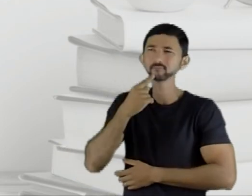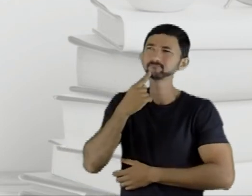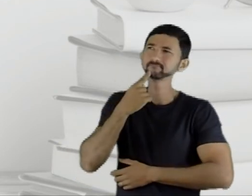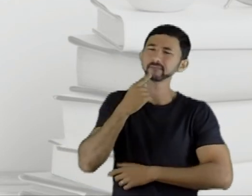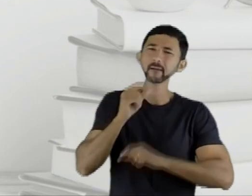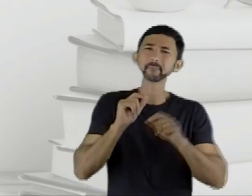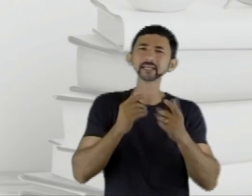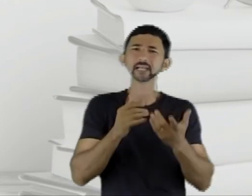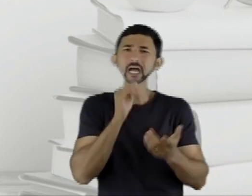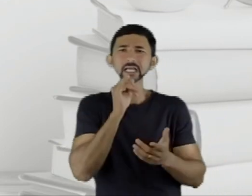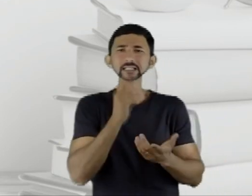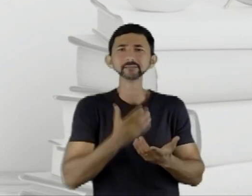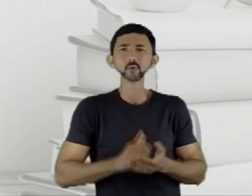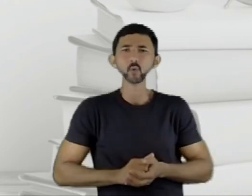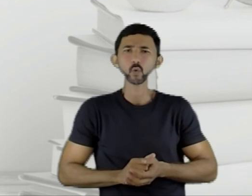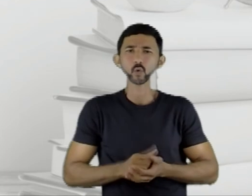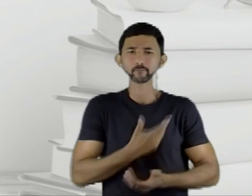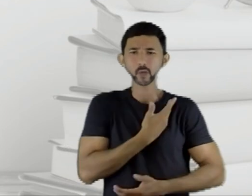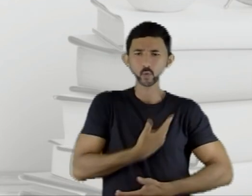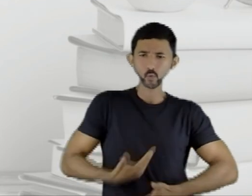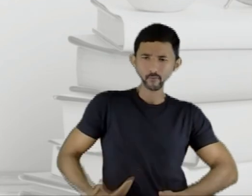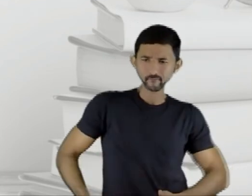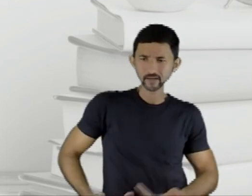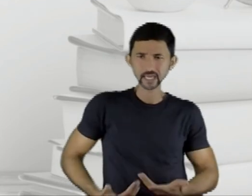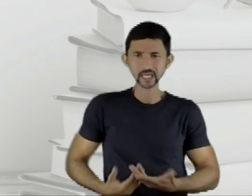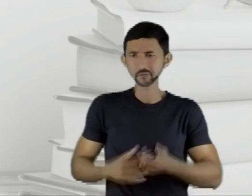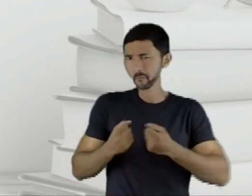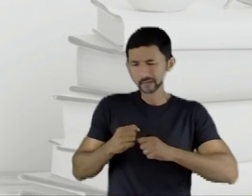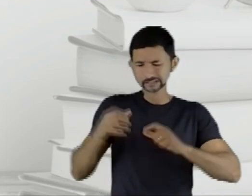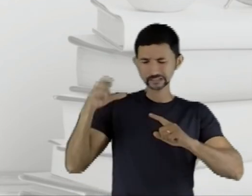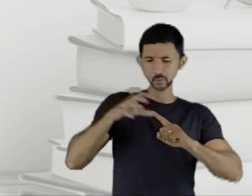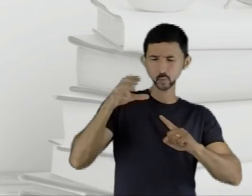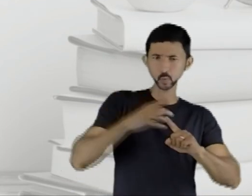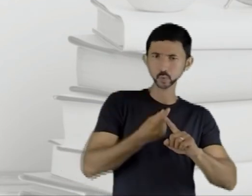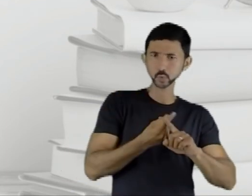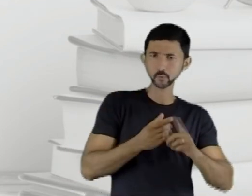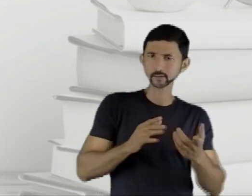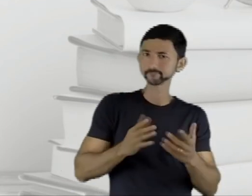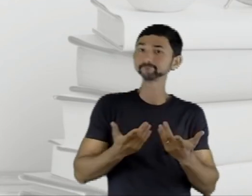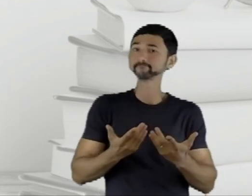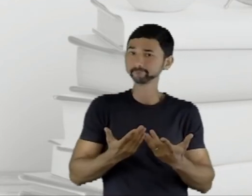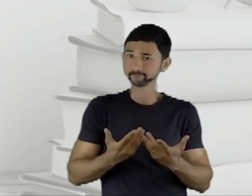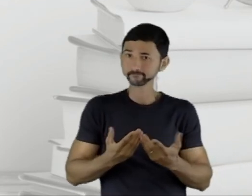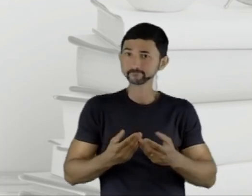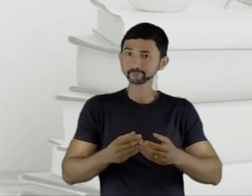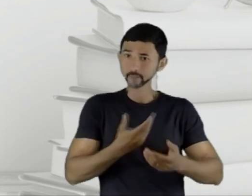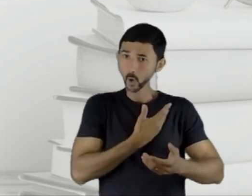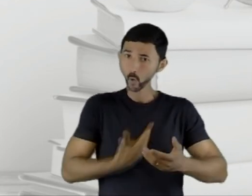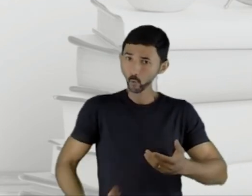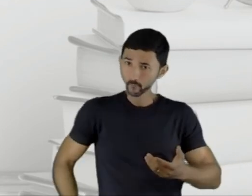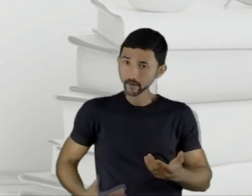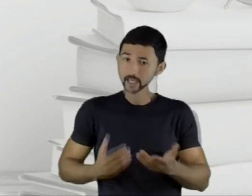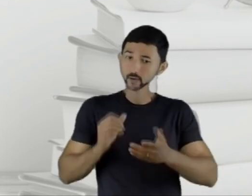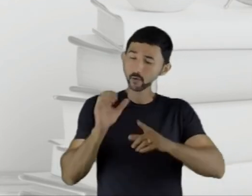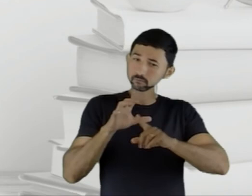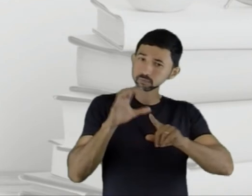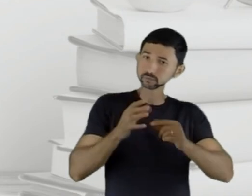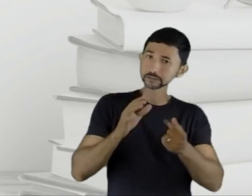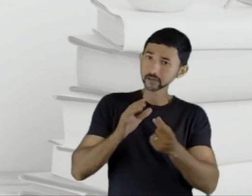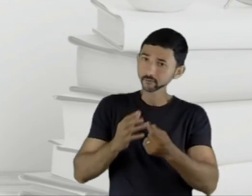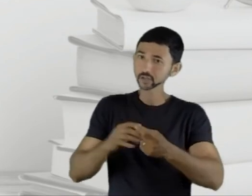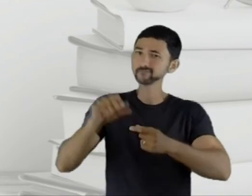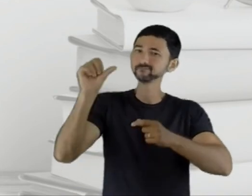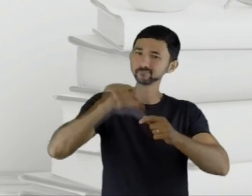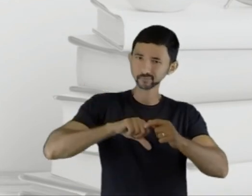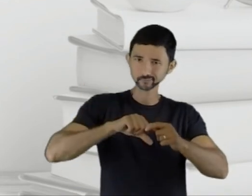né, que o governo não deve interferir na economia, mas se o governo não interferir na economia, a economia